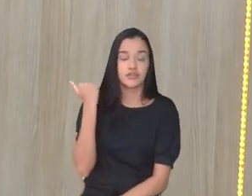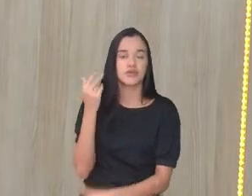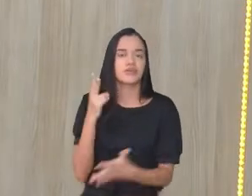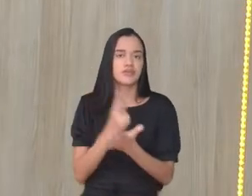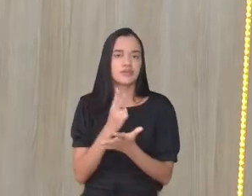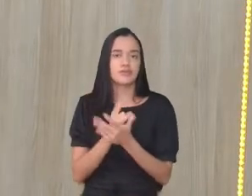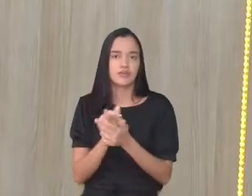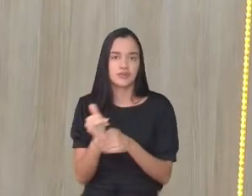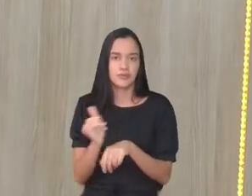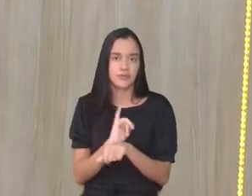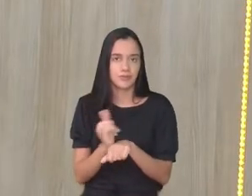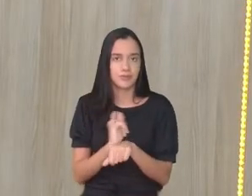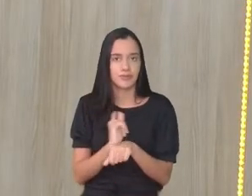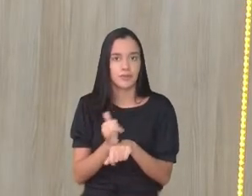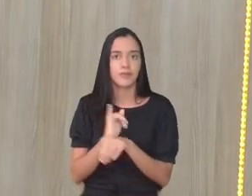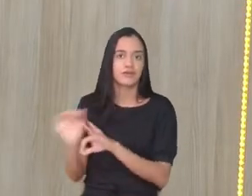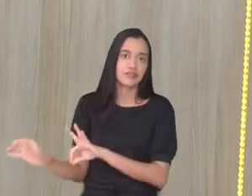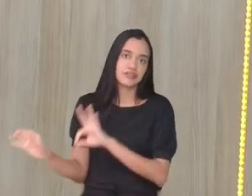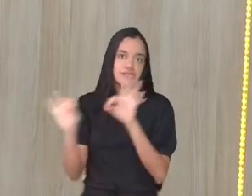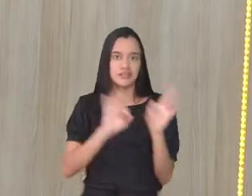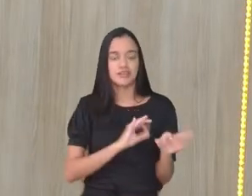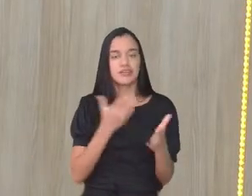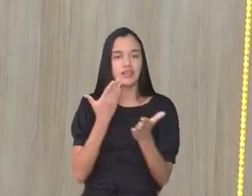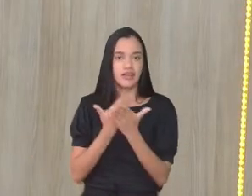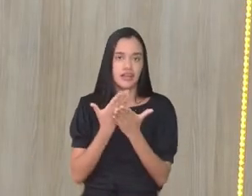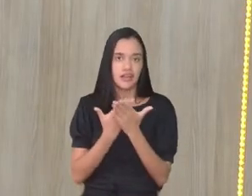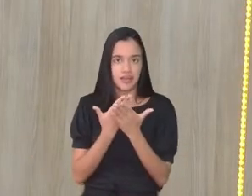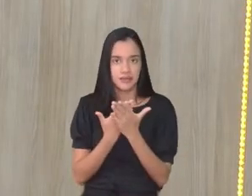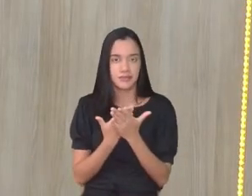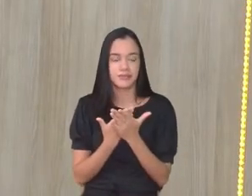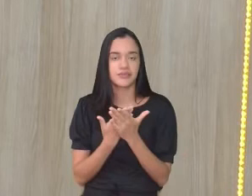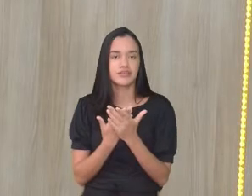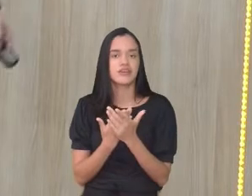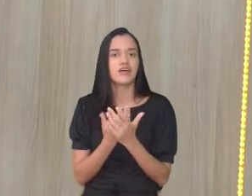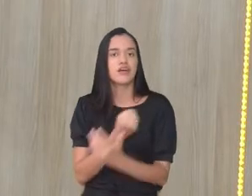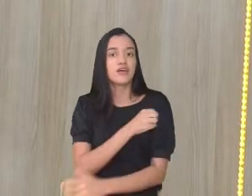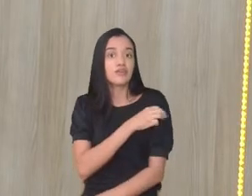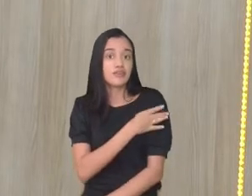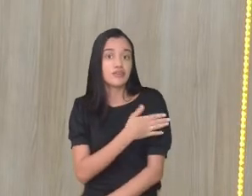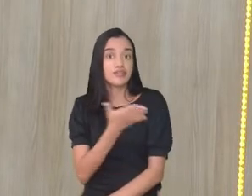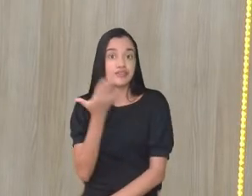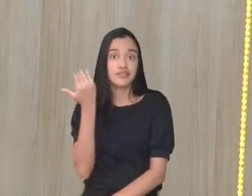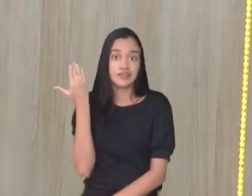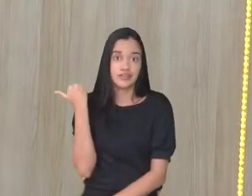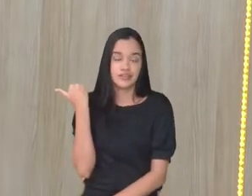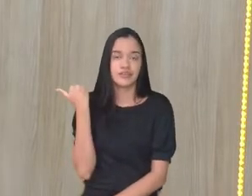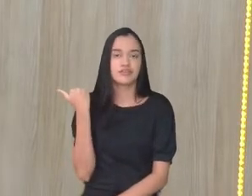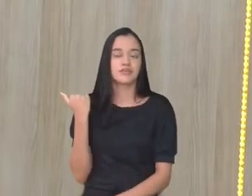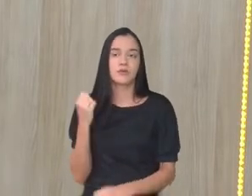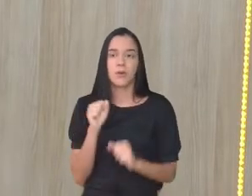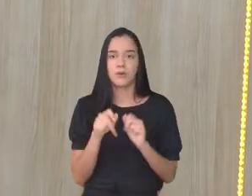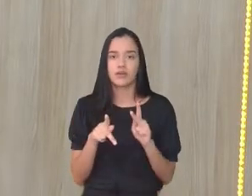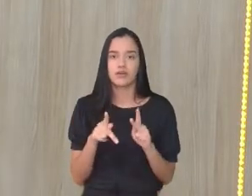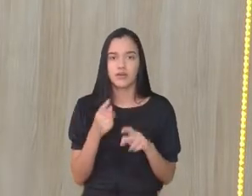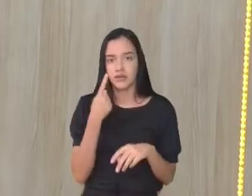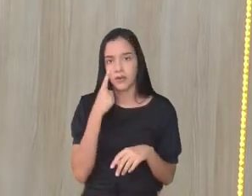do YouTube, para você assistir aí as aulas das séries anteriores lá nas playlists, tá